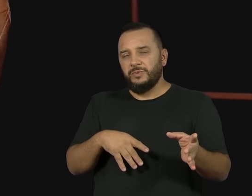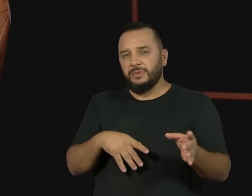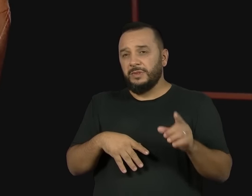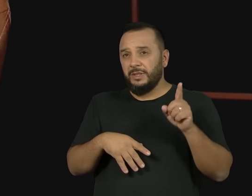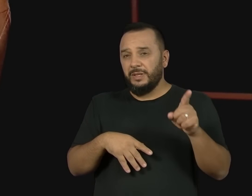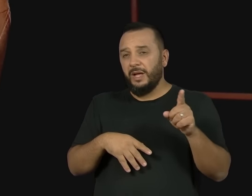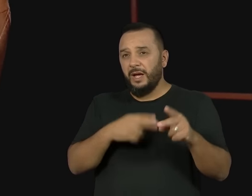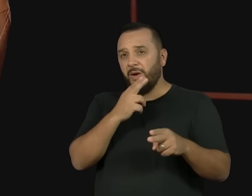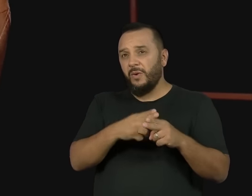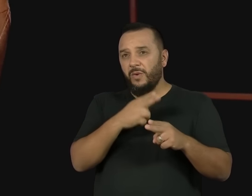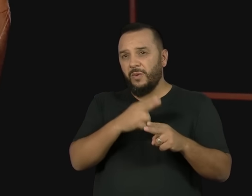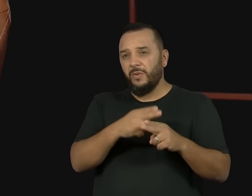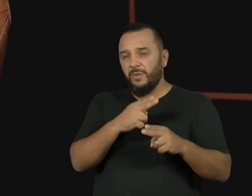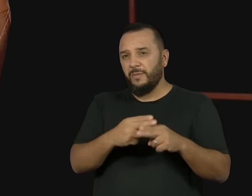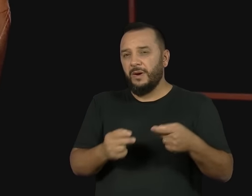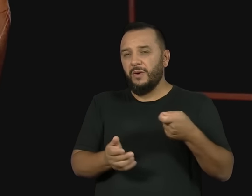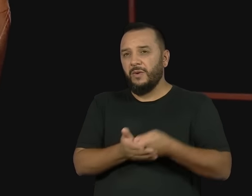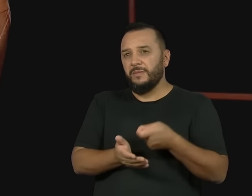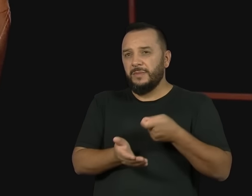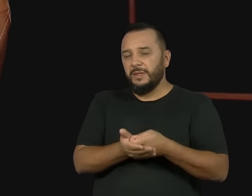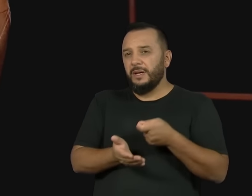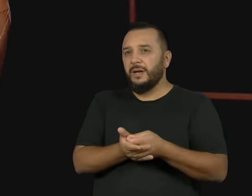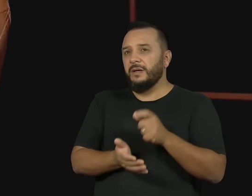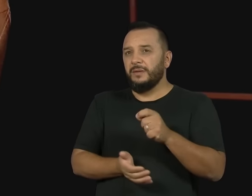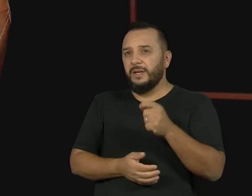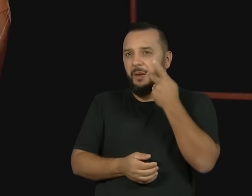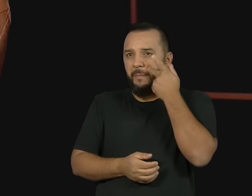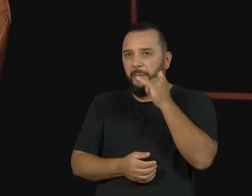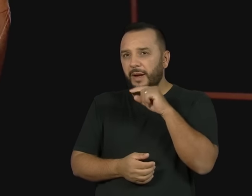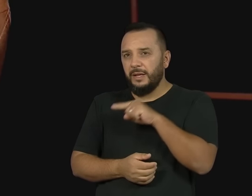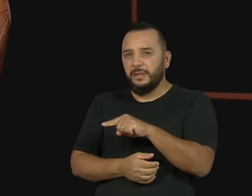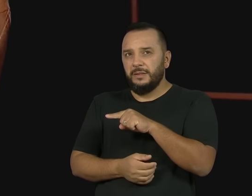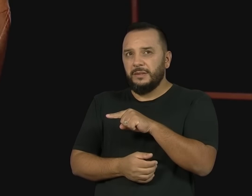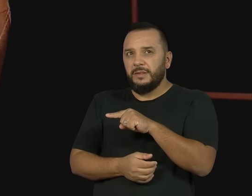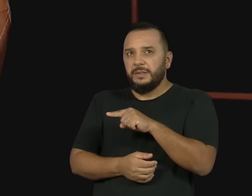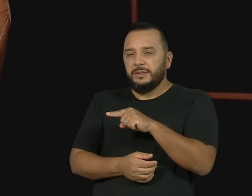Roma, obrigaram o papai a